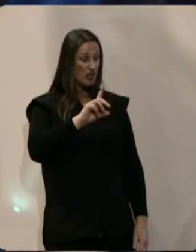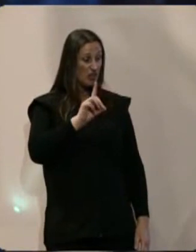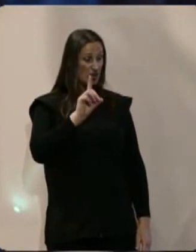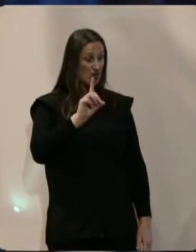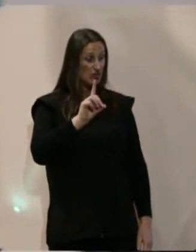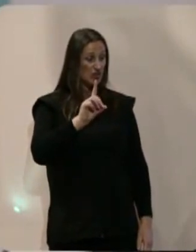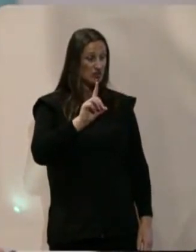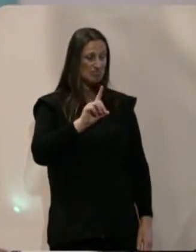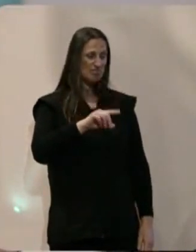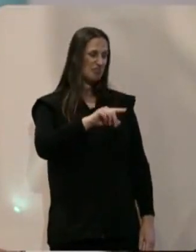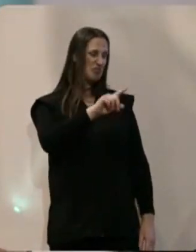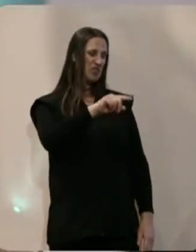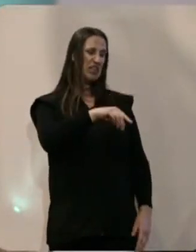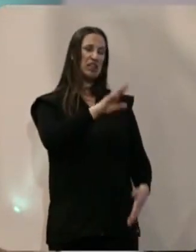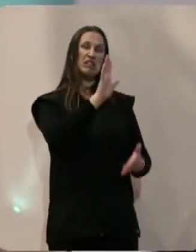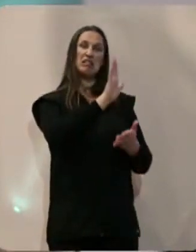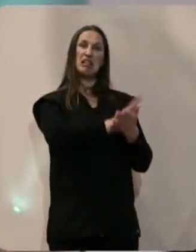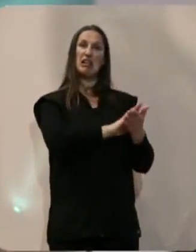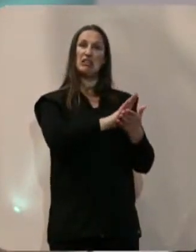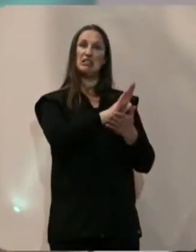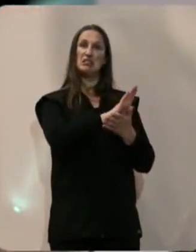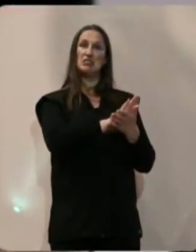Você não é nada.